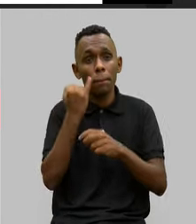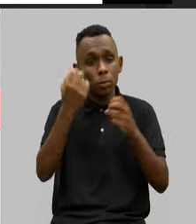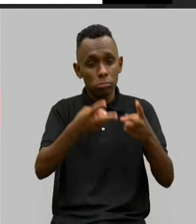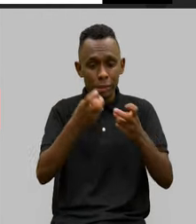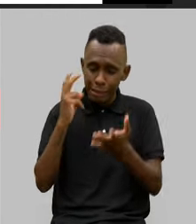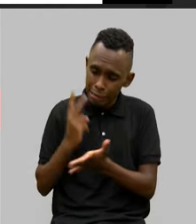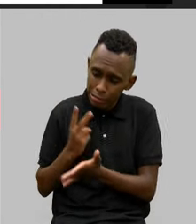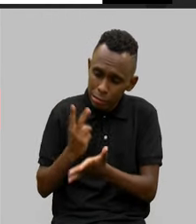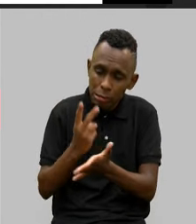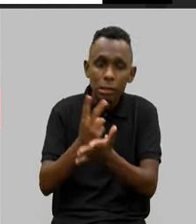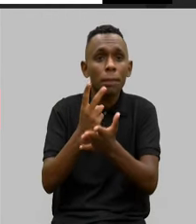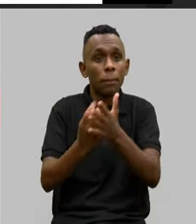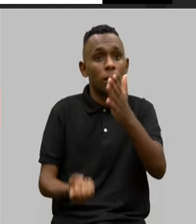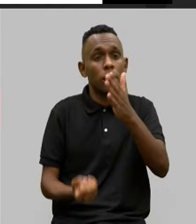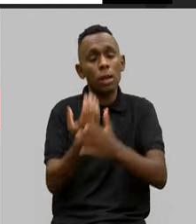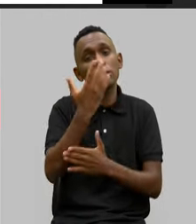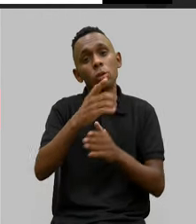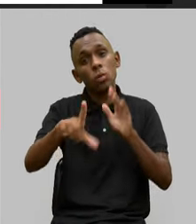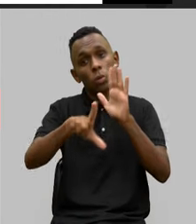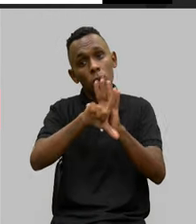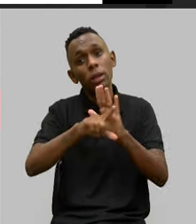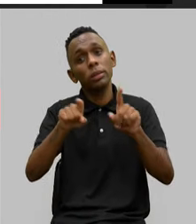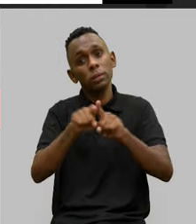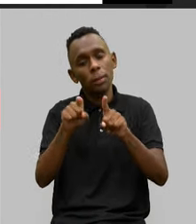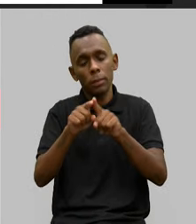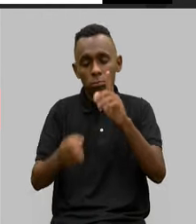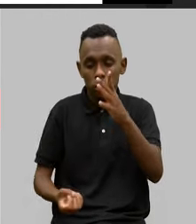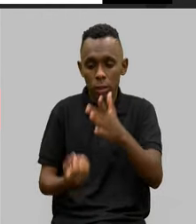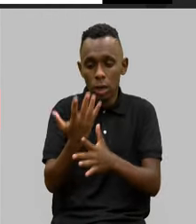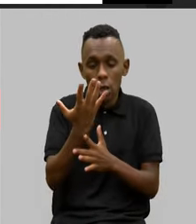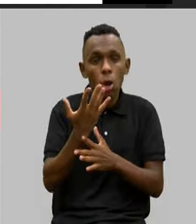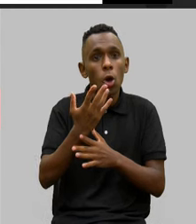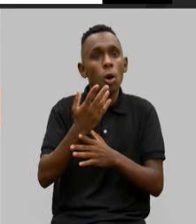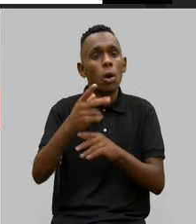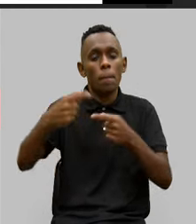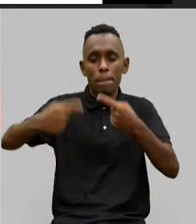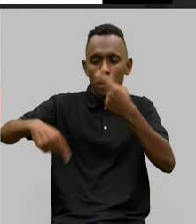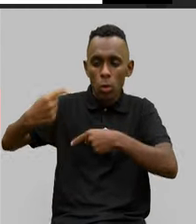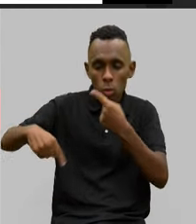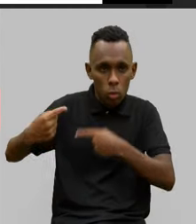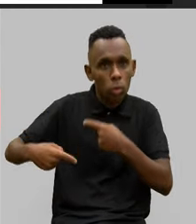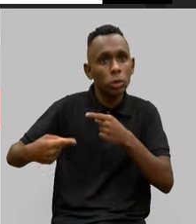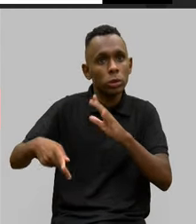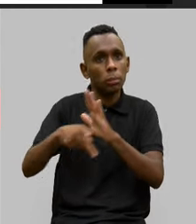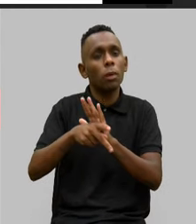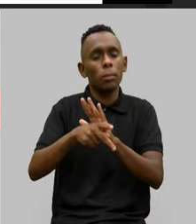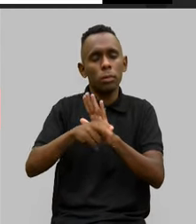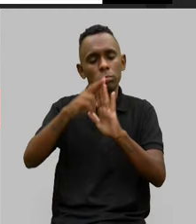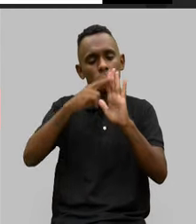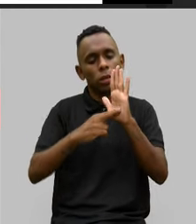momentos e etapas da criação da Lei e a implementação da política pelo seu respectivo